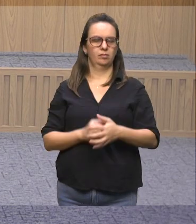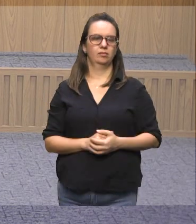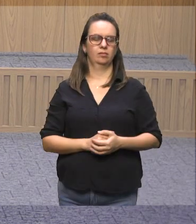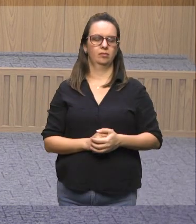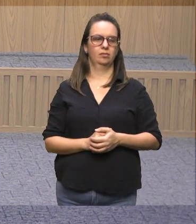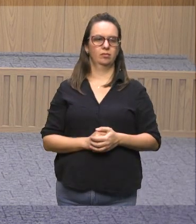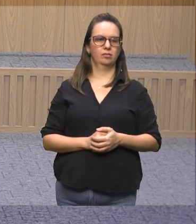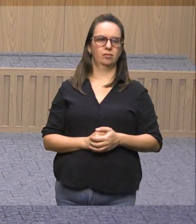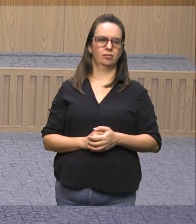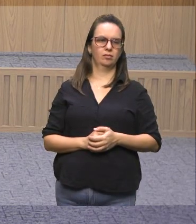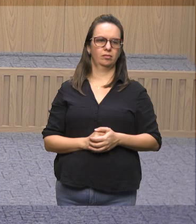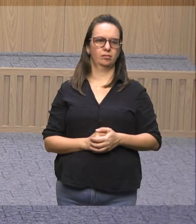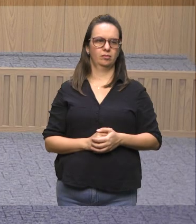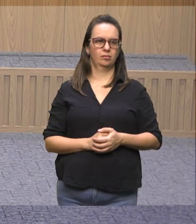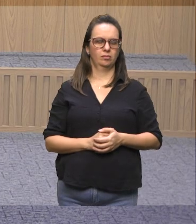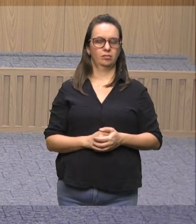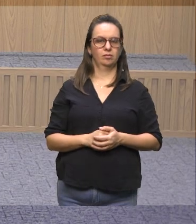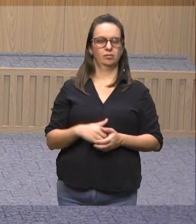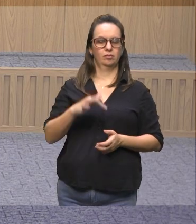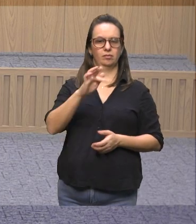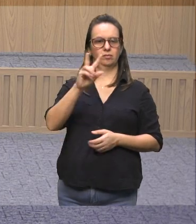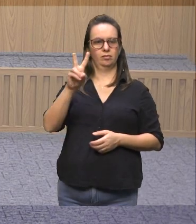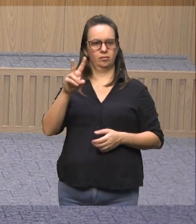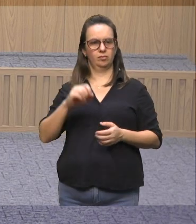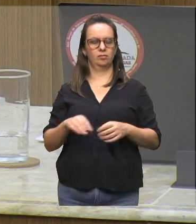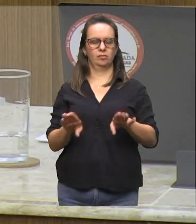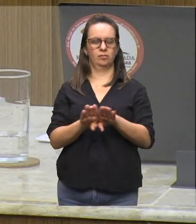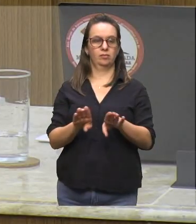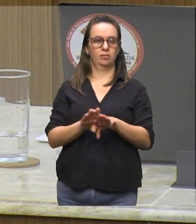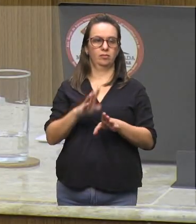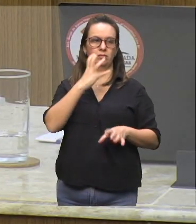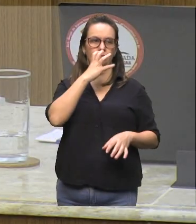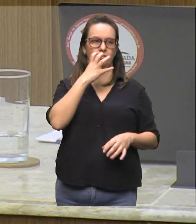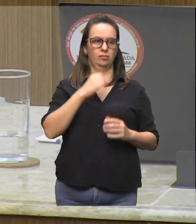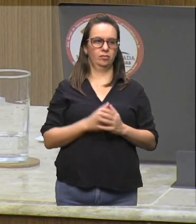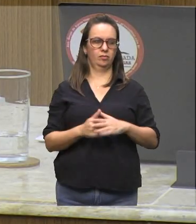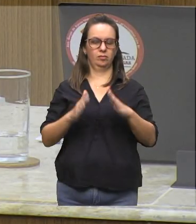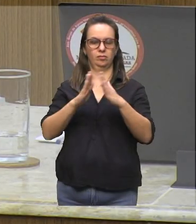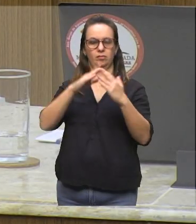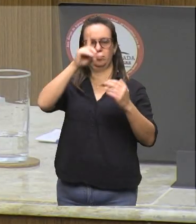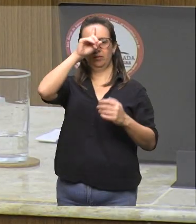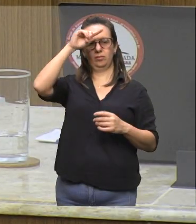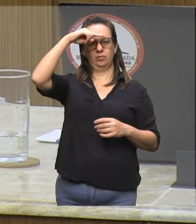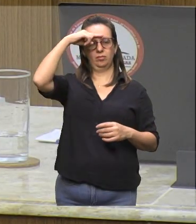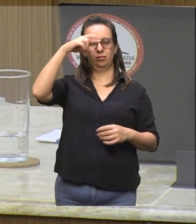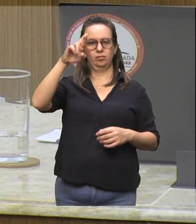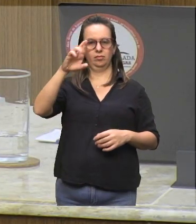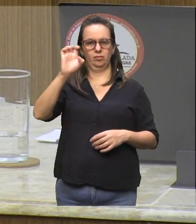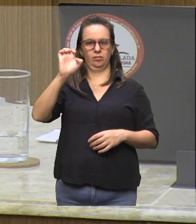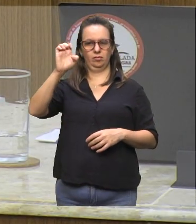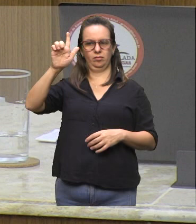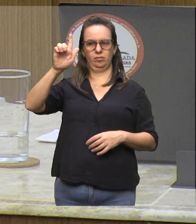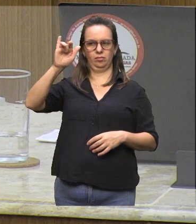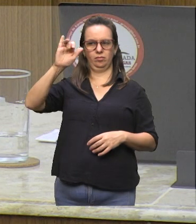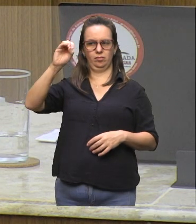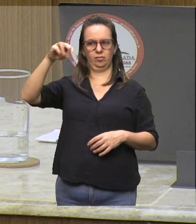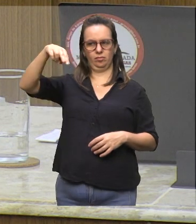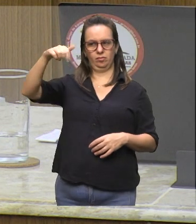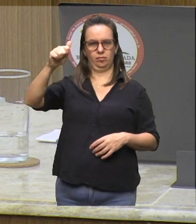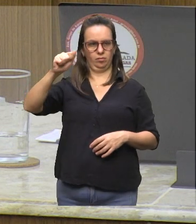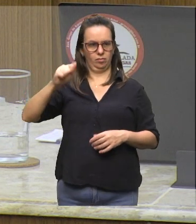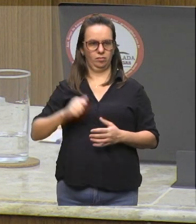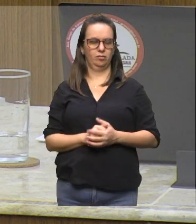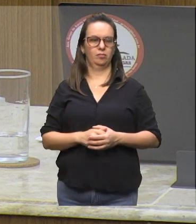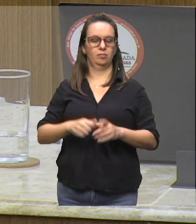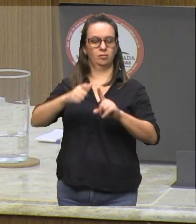do Vieira, Fernando Vieira, e do Alexandre Cachorrão sobre o Hospital Regional, né. Em março também nós